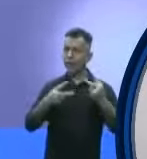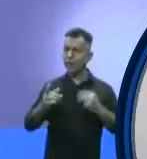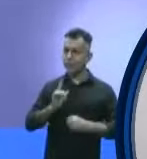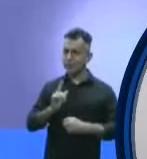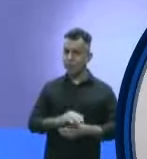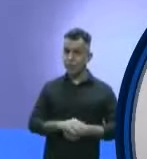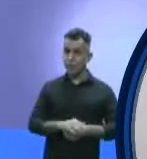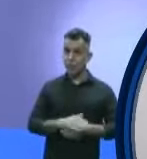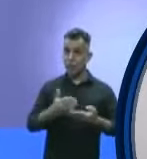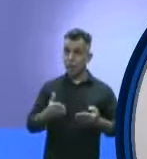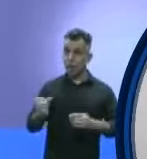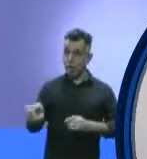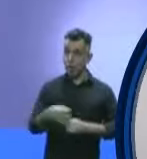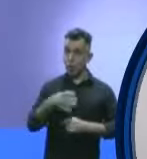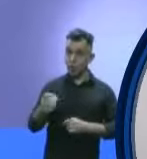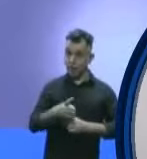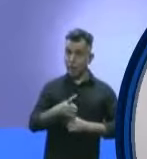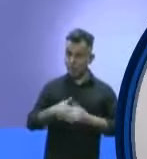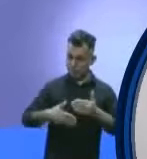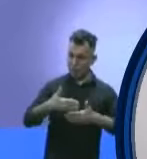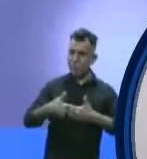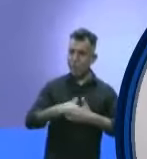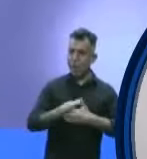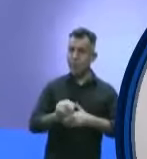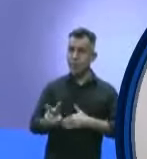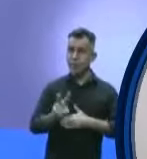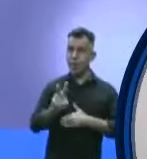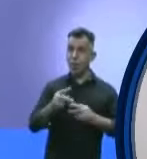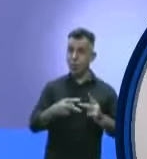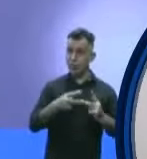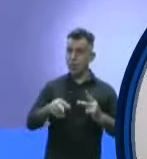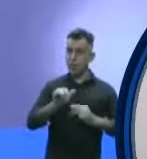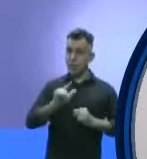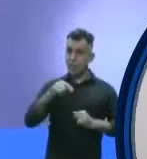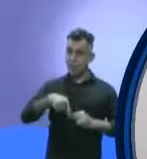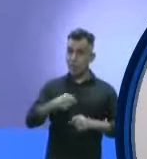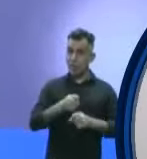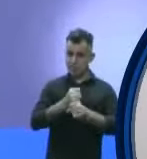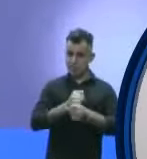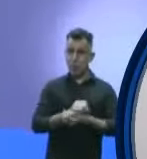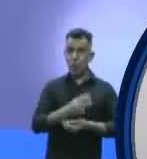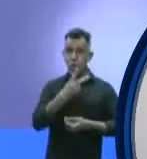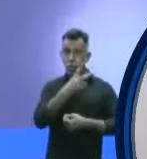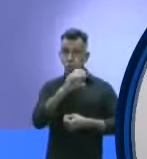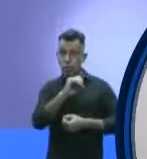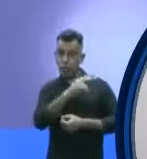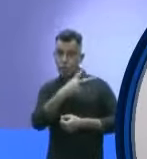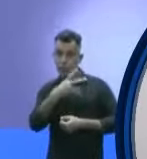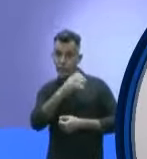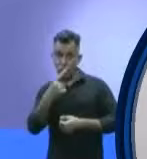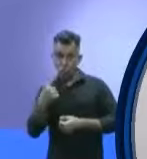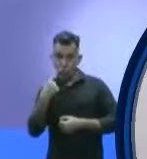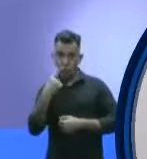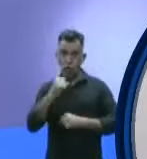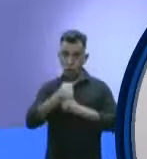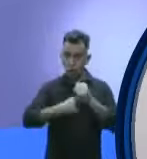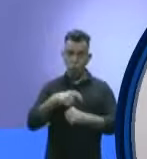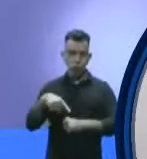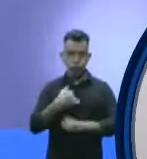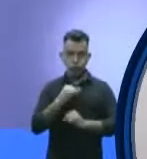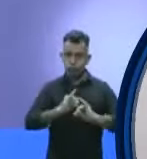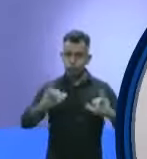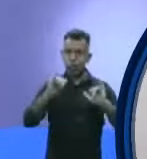tem. E no caso das novidades, para gerar valor, a Via ainda vai ter esse ano. 2021 é o ano do nosso